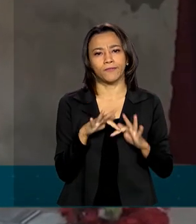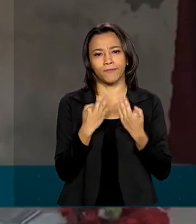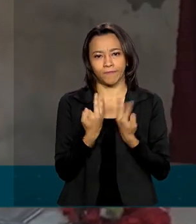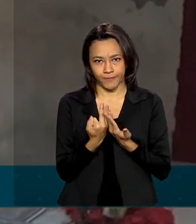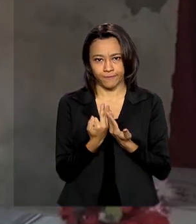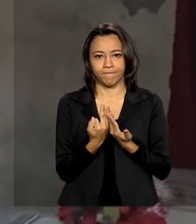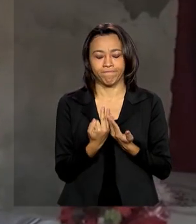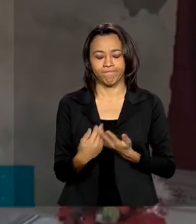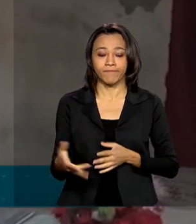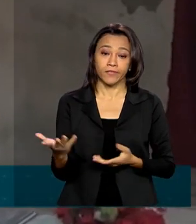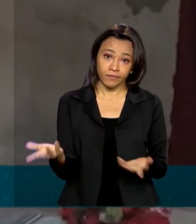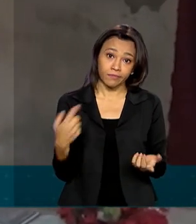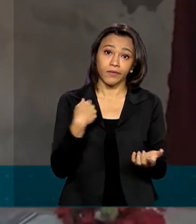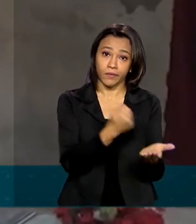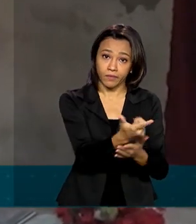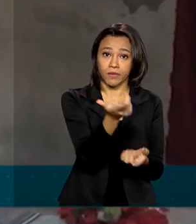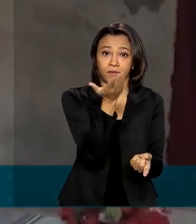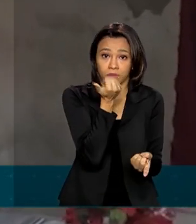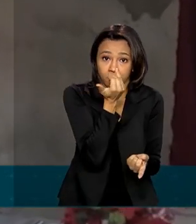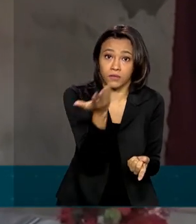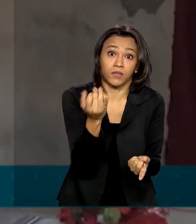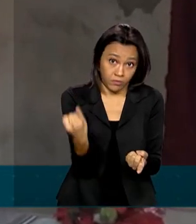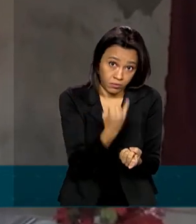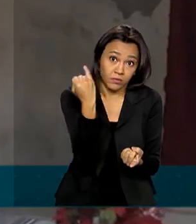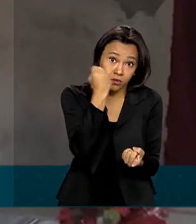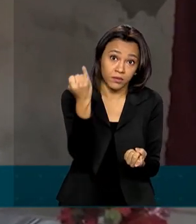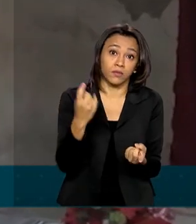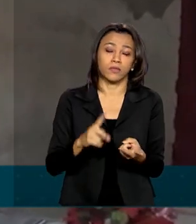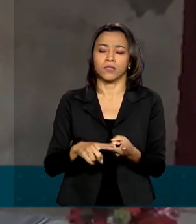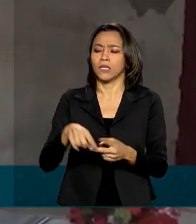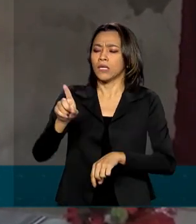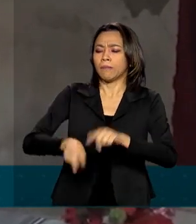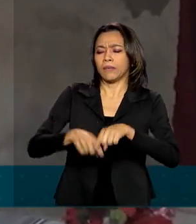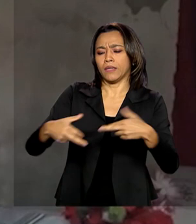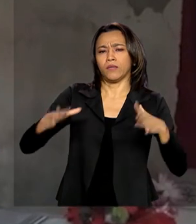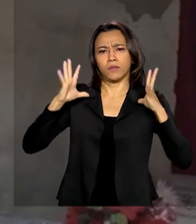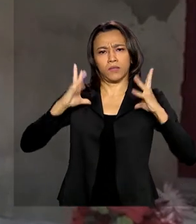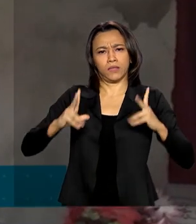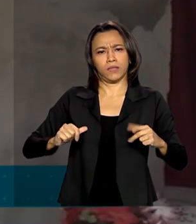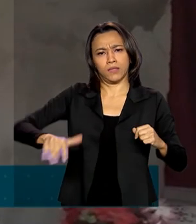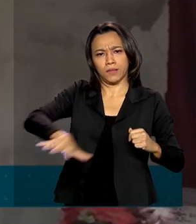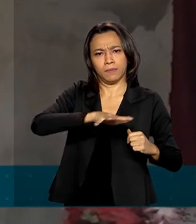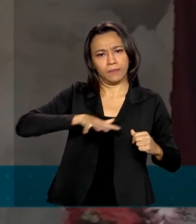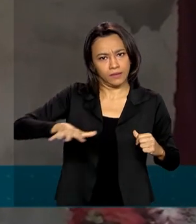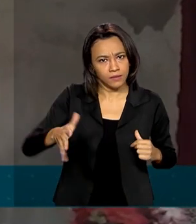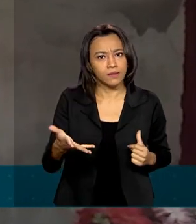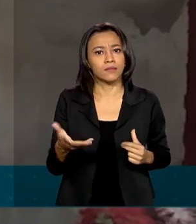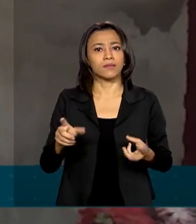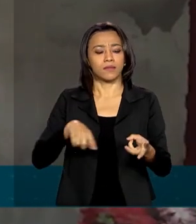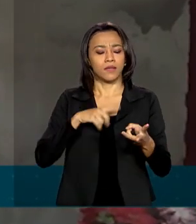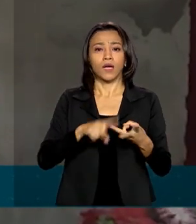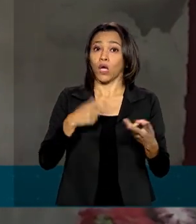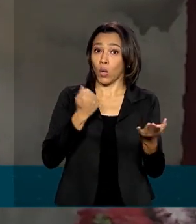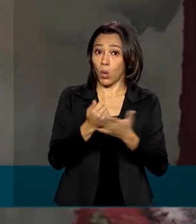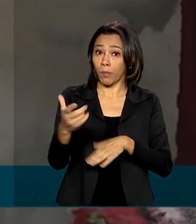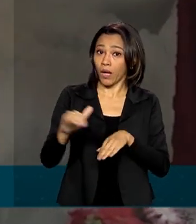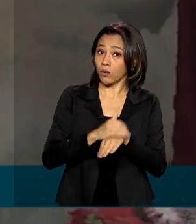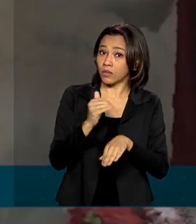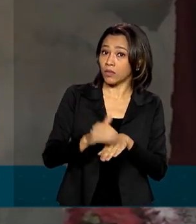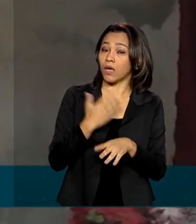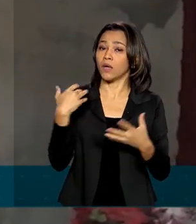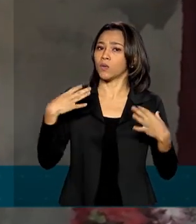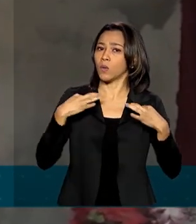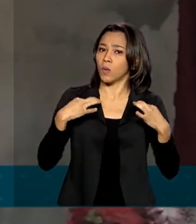que comprar comida, porque é essencial, comida e o material de higiene também. E comprar calçado para minha filha,